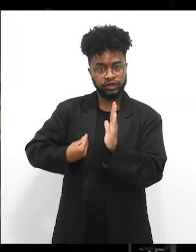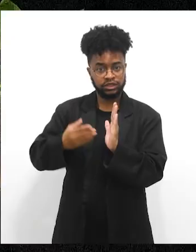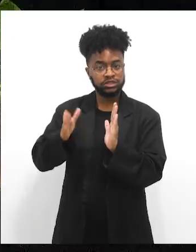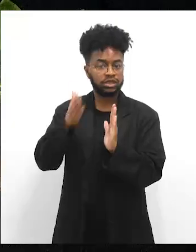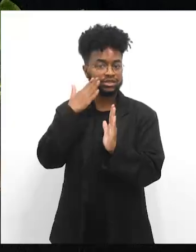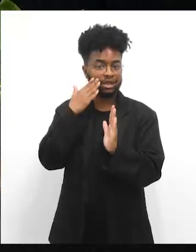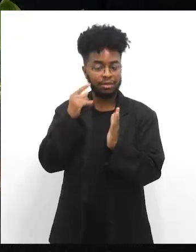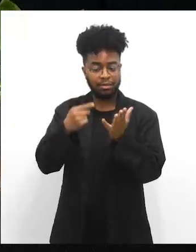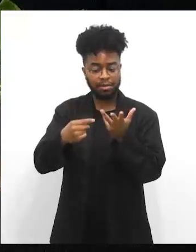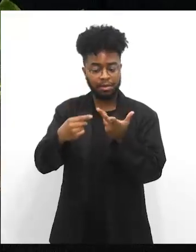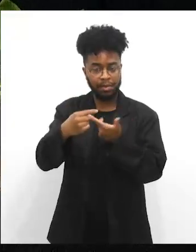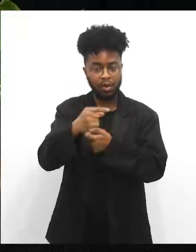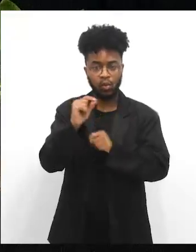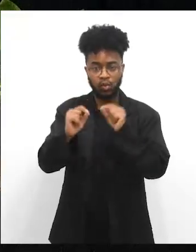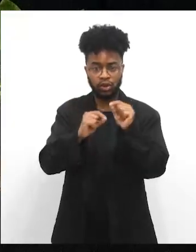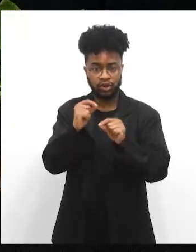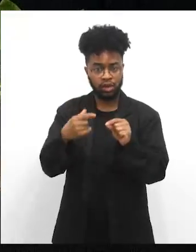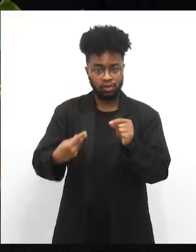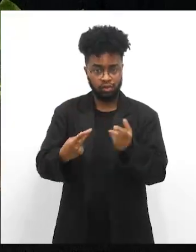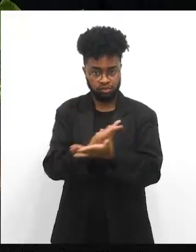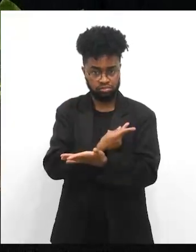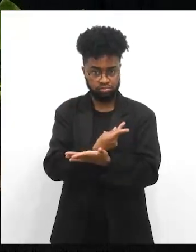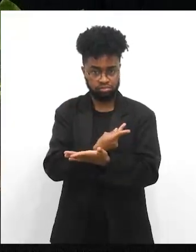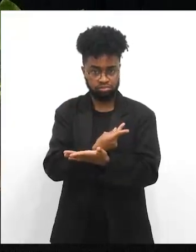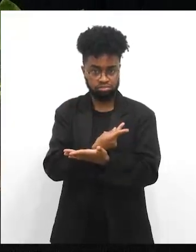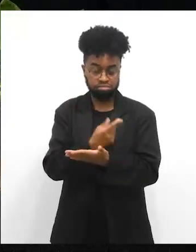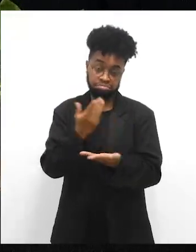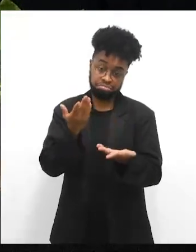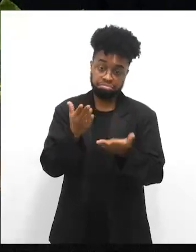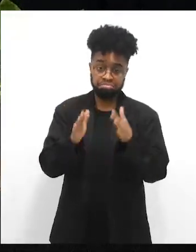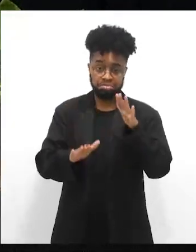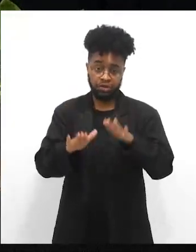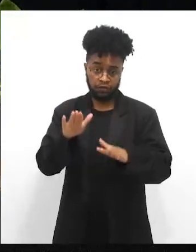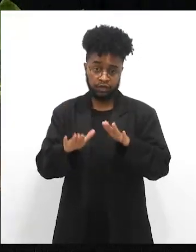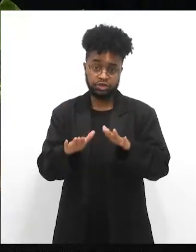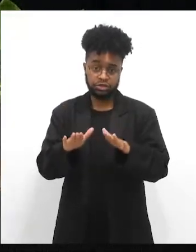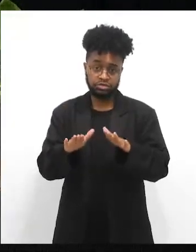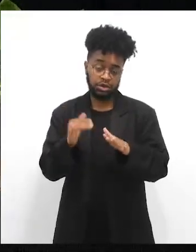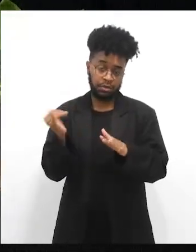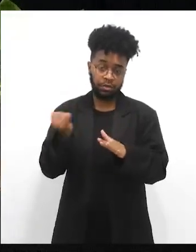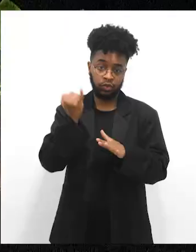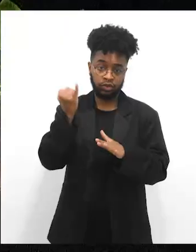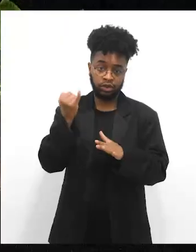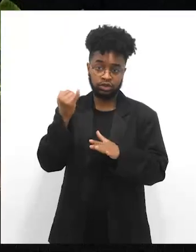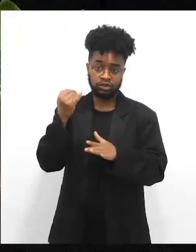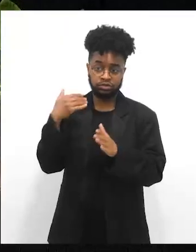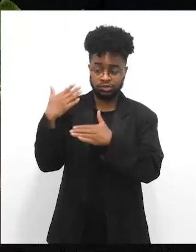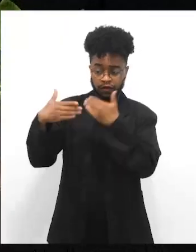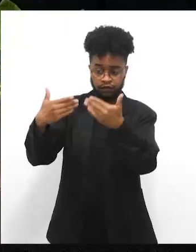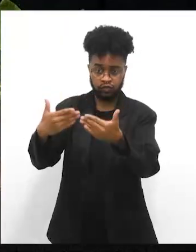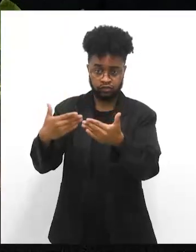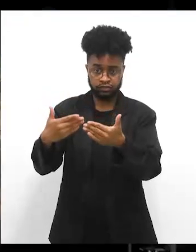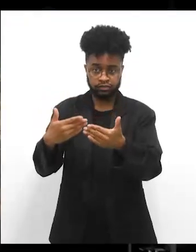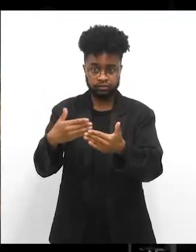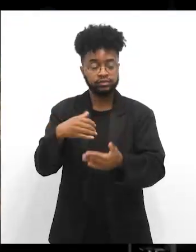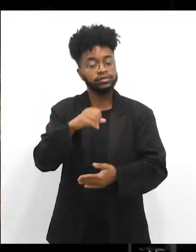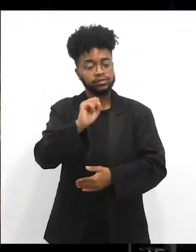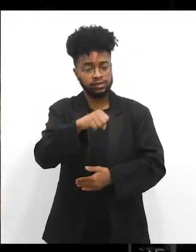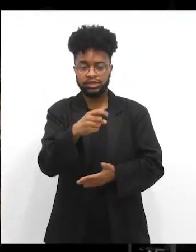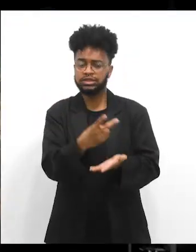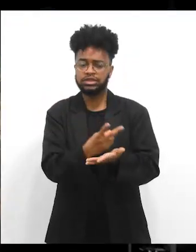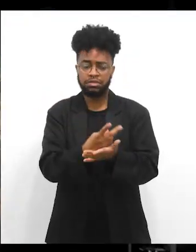vida terrena ele terá essas dificuldades, que talvez possam ser necessárias para a sua